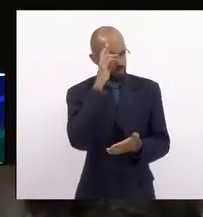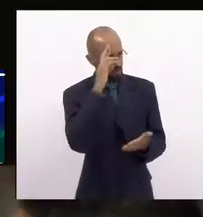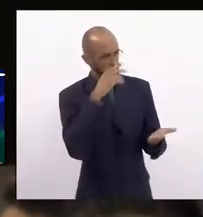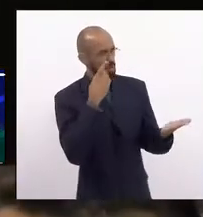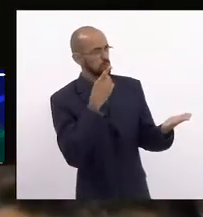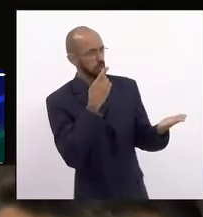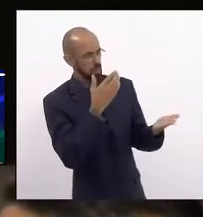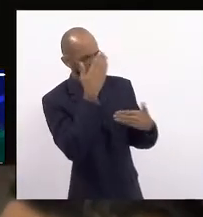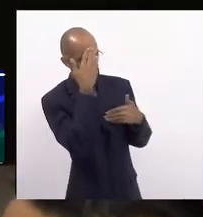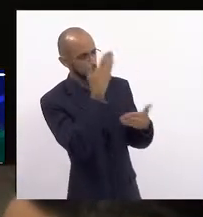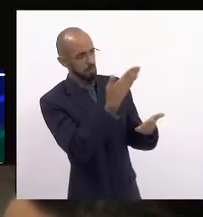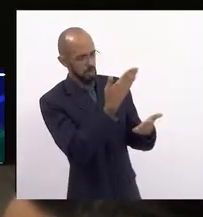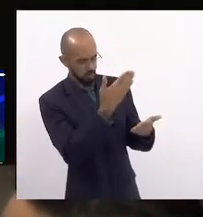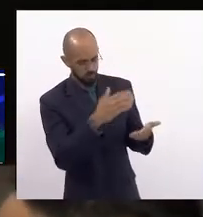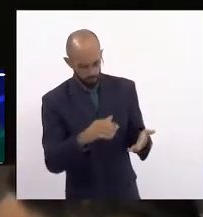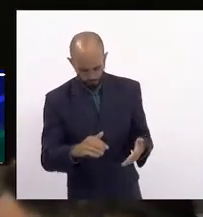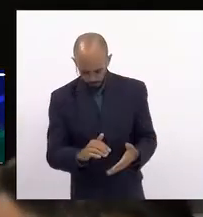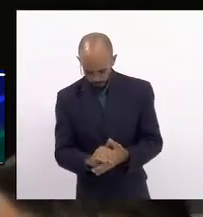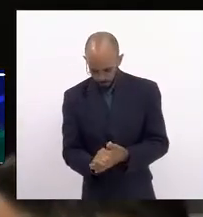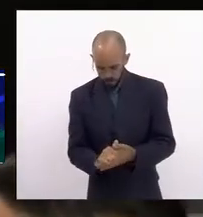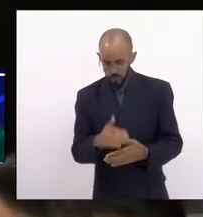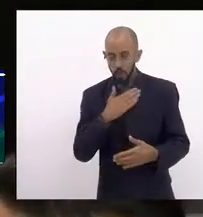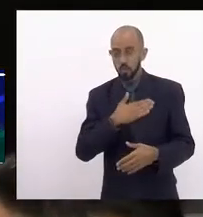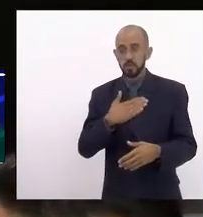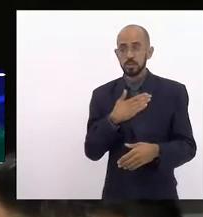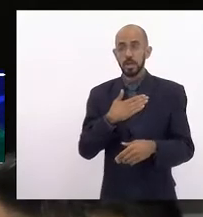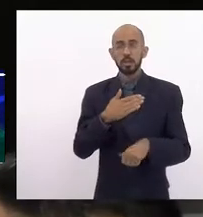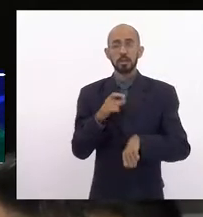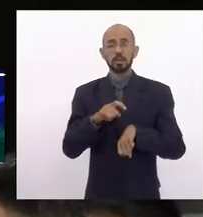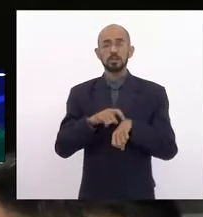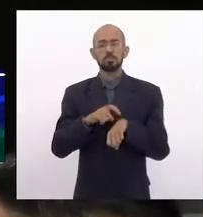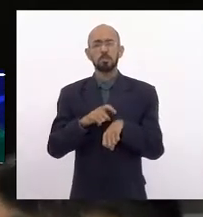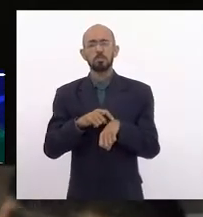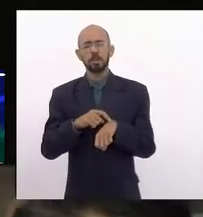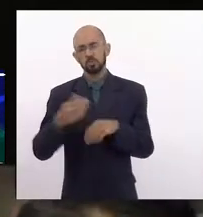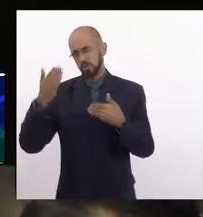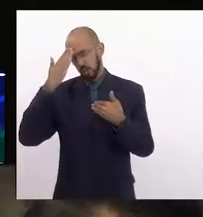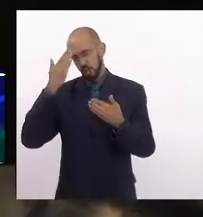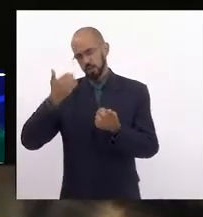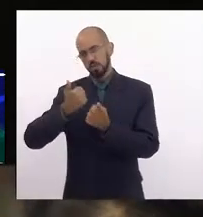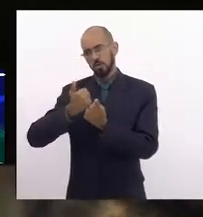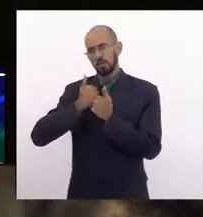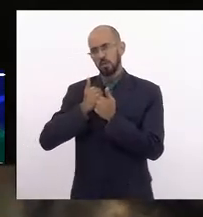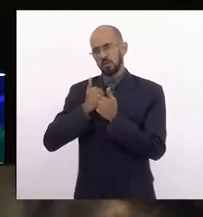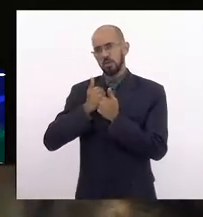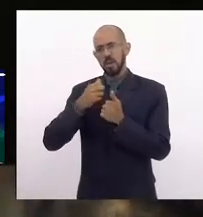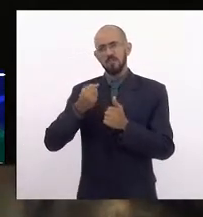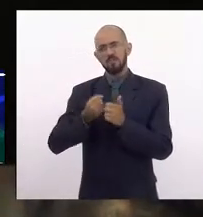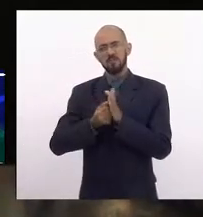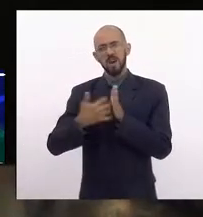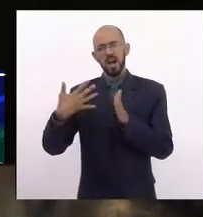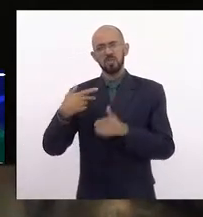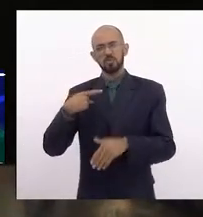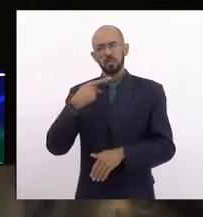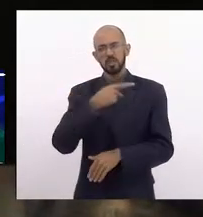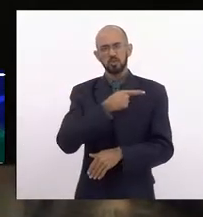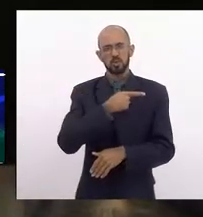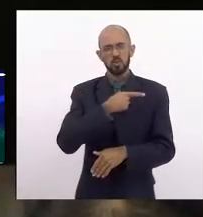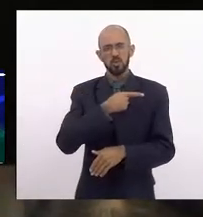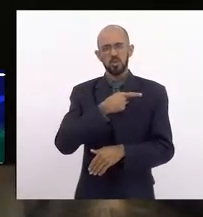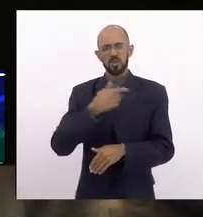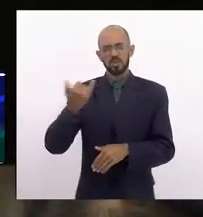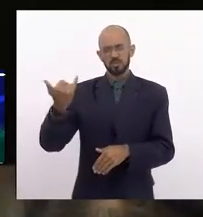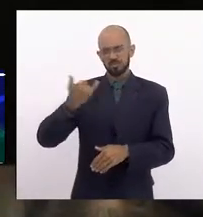eu gostaria nesse momento também de agradecer o apoio vários pastores não trarão um contato conosco visto por Jaime e